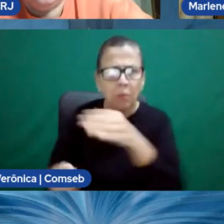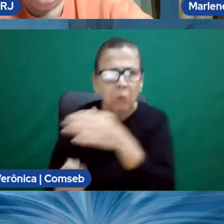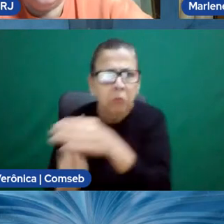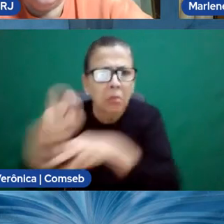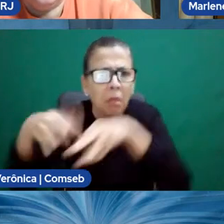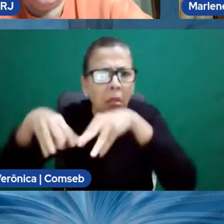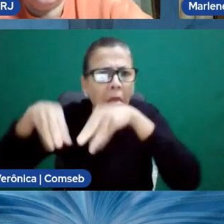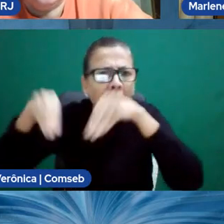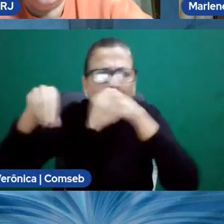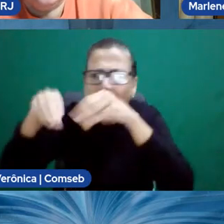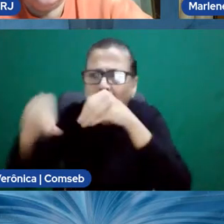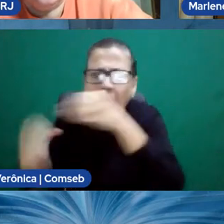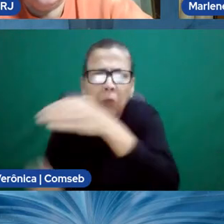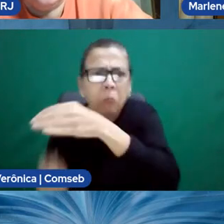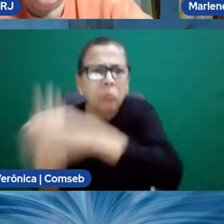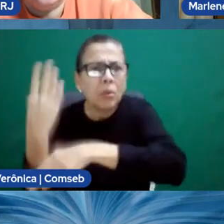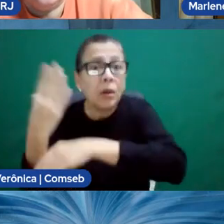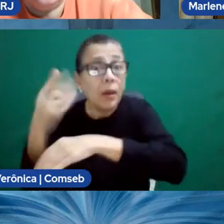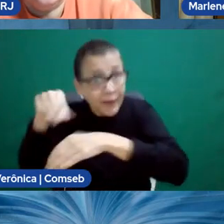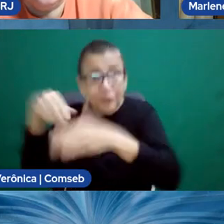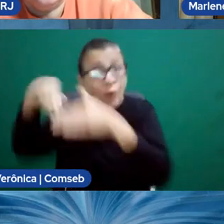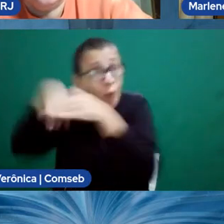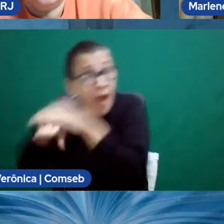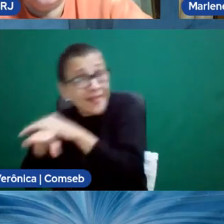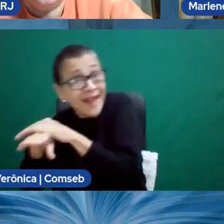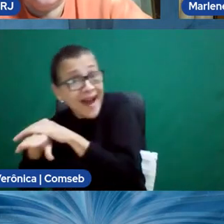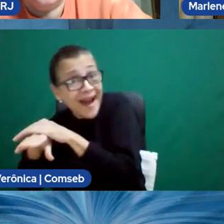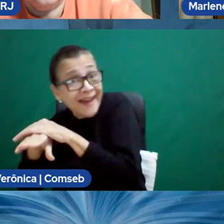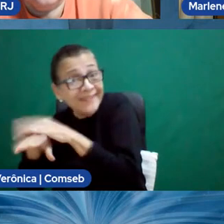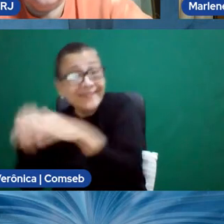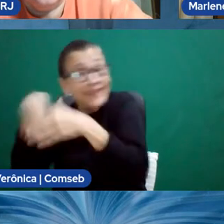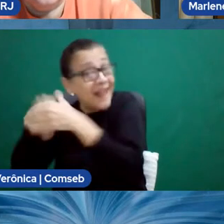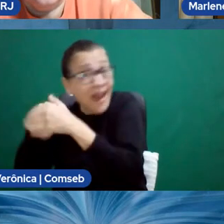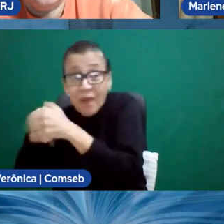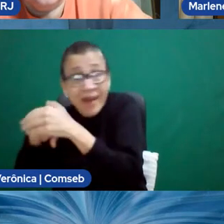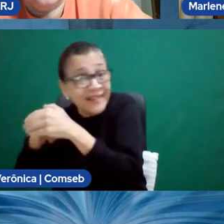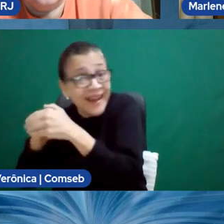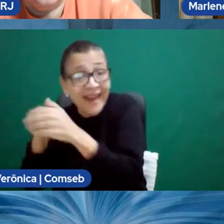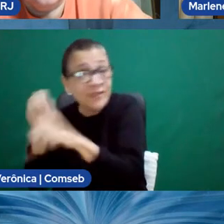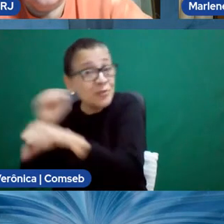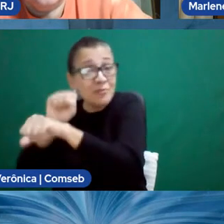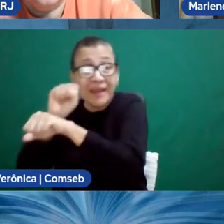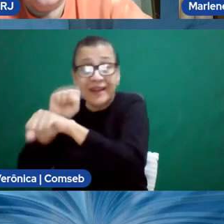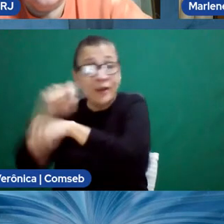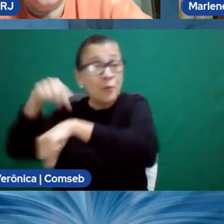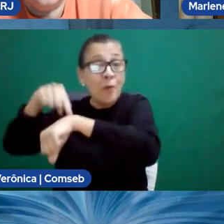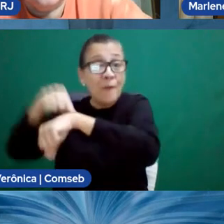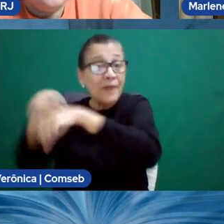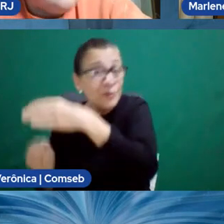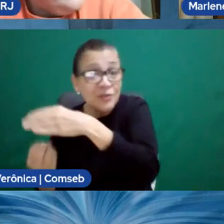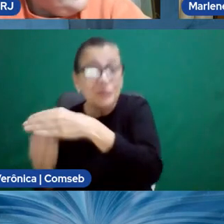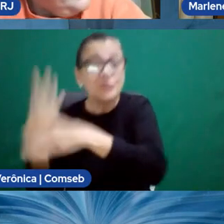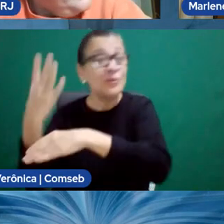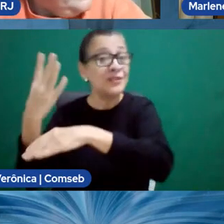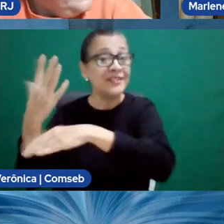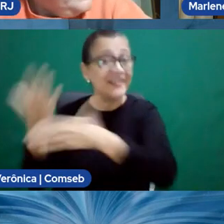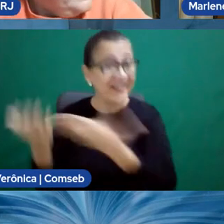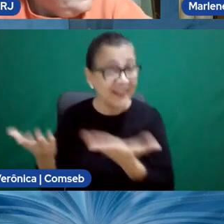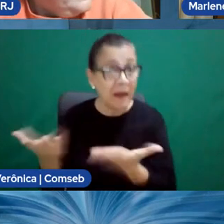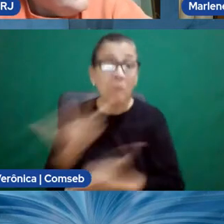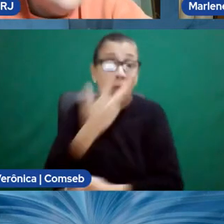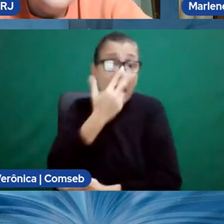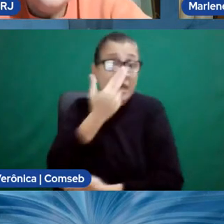isso, porque realmente eles ficam girindo, ficam ali esperando, né? A eclosão, a água, a poça, ele surge. Dá a impressão que